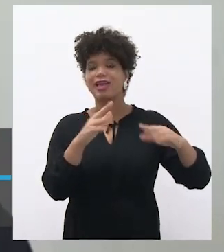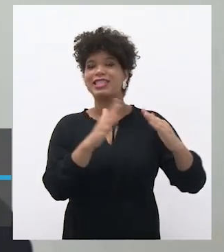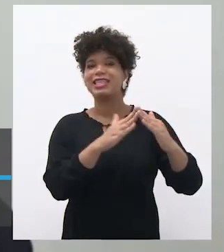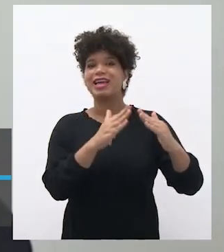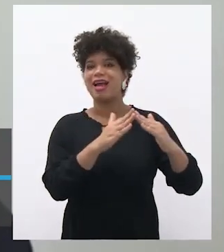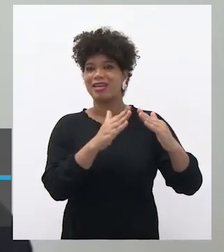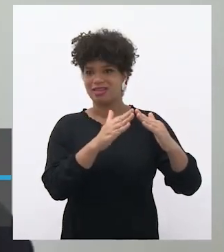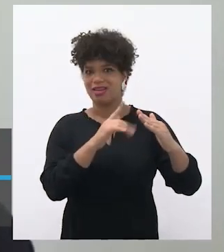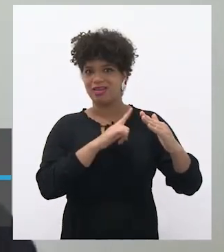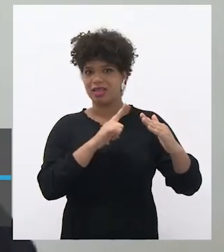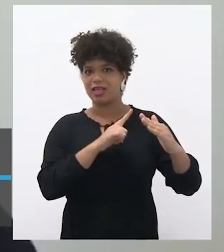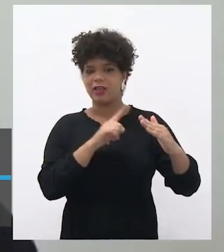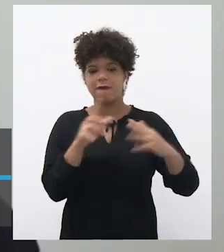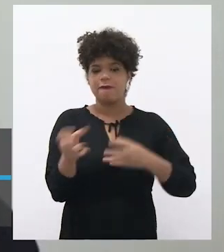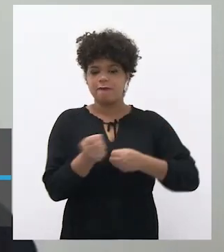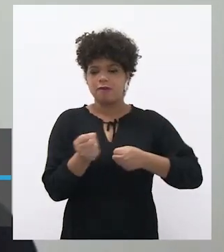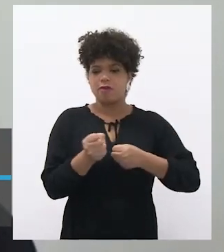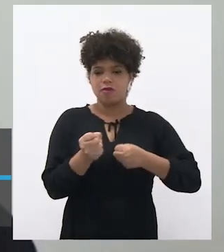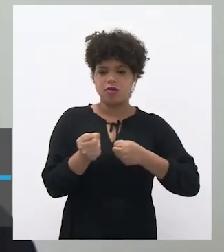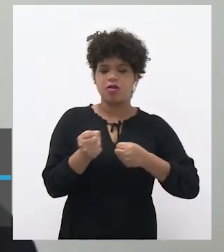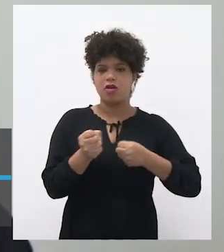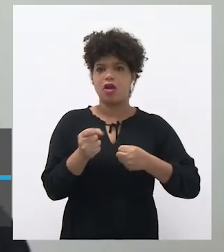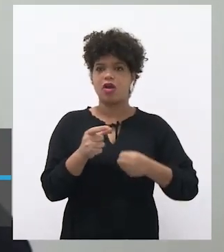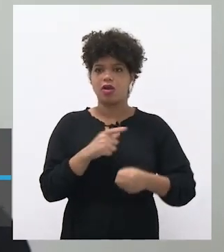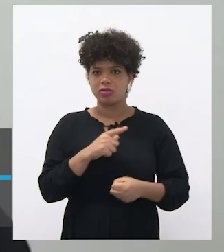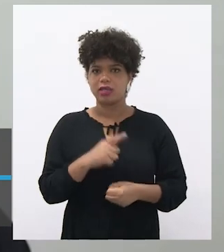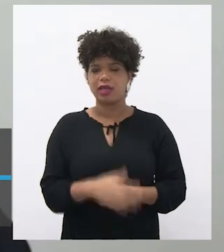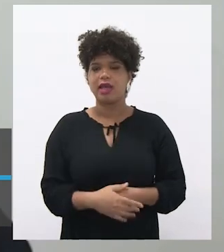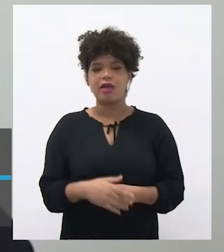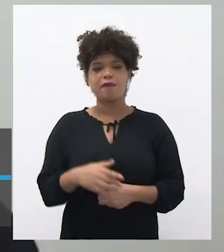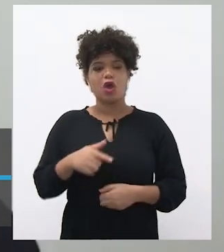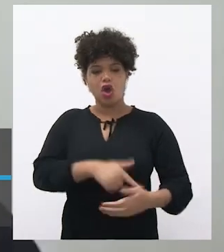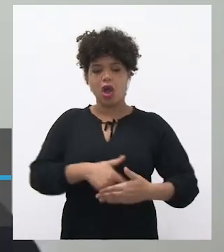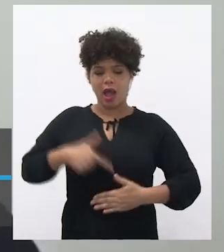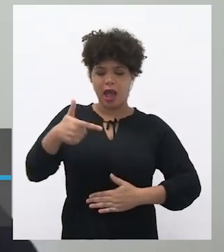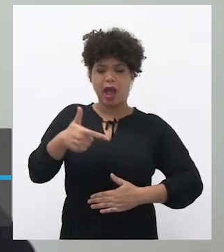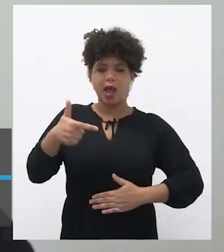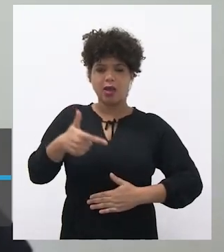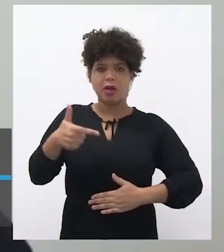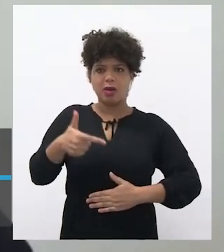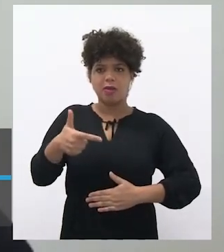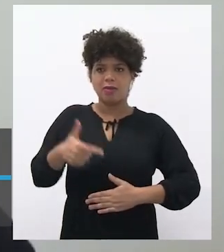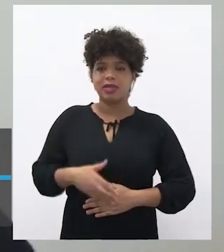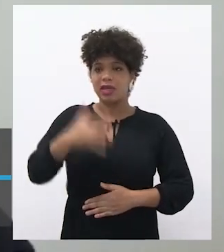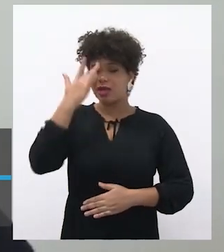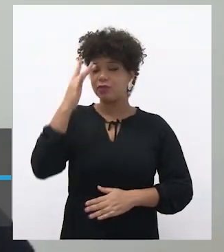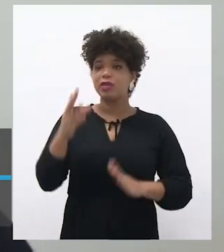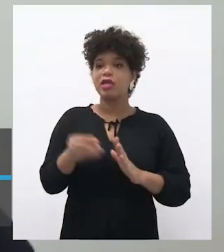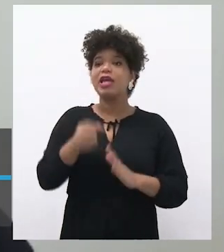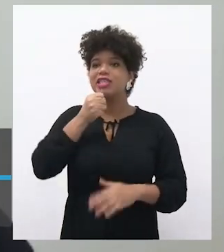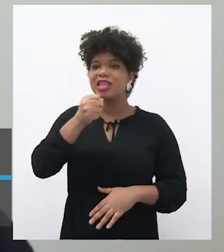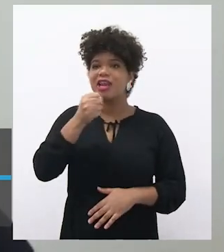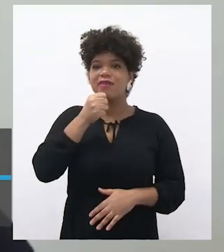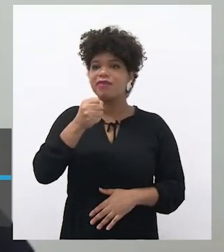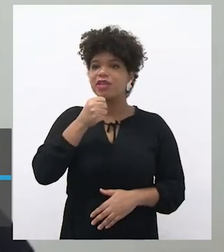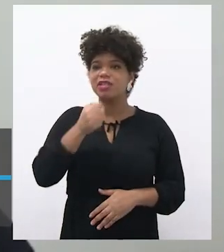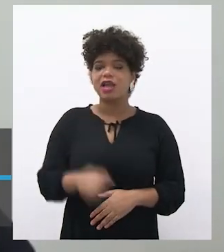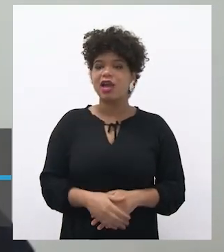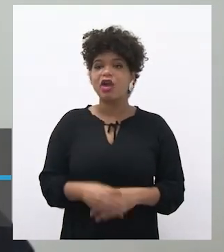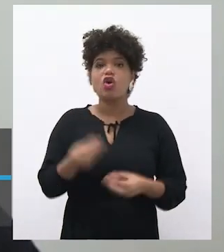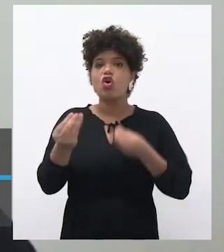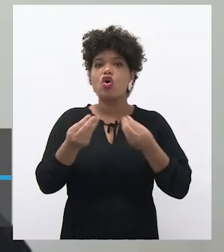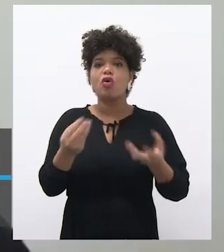podem caracterizar crimes previstos no Código Penal brasileiro. A primeira dessas condutas é a conduta de ameaça, né? Então, o